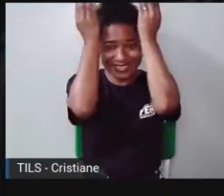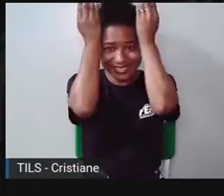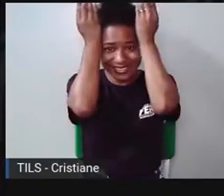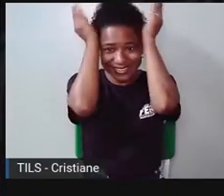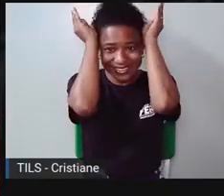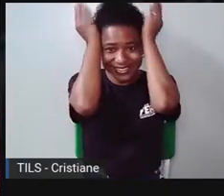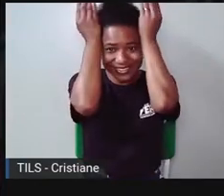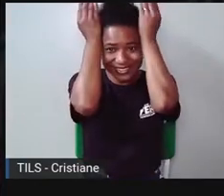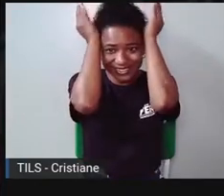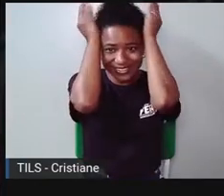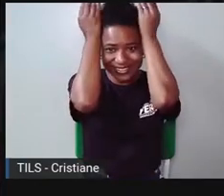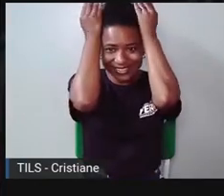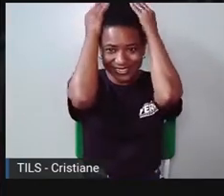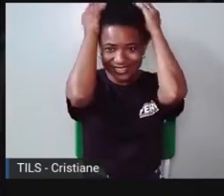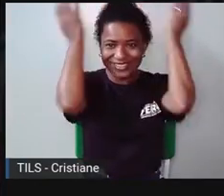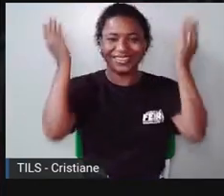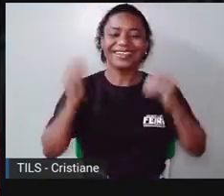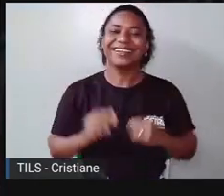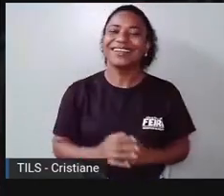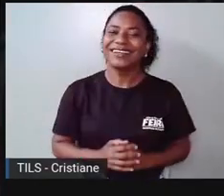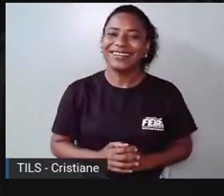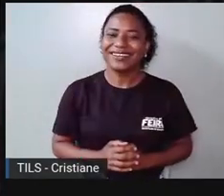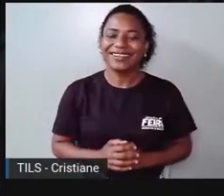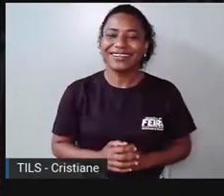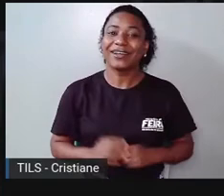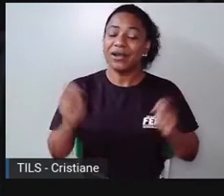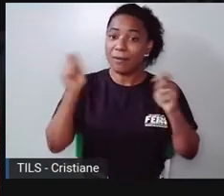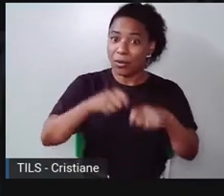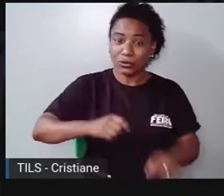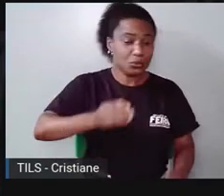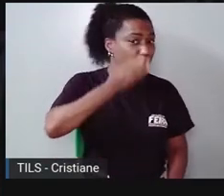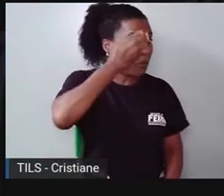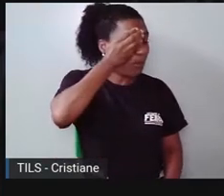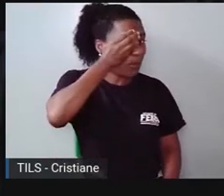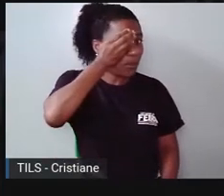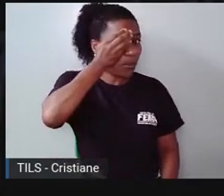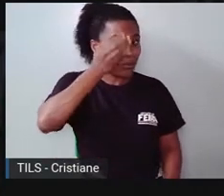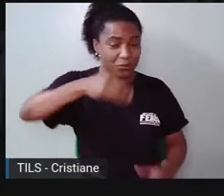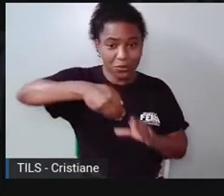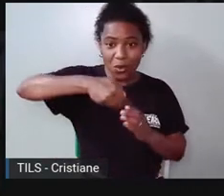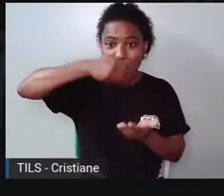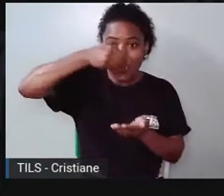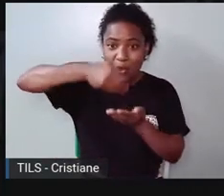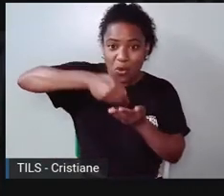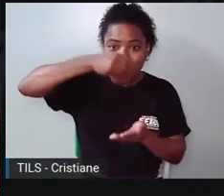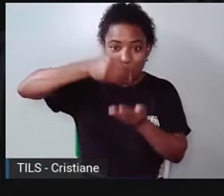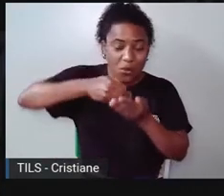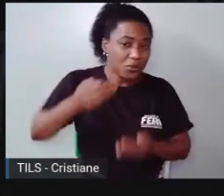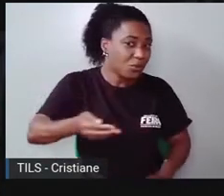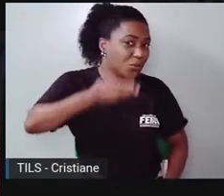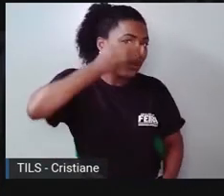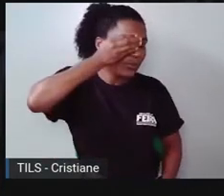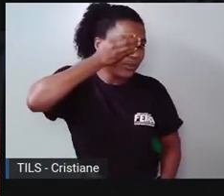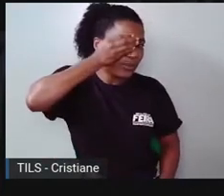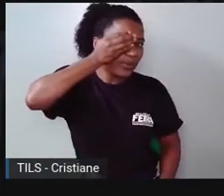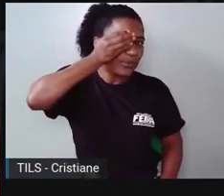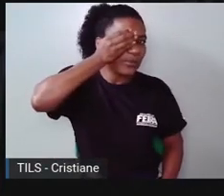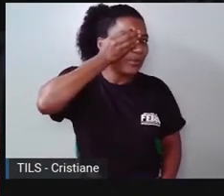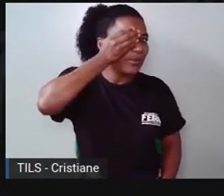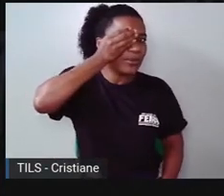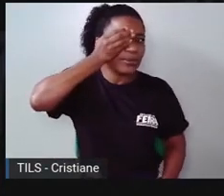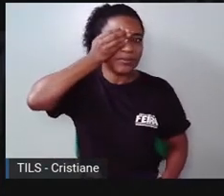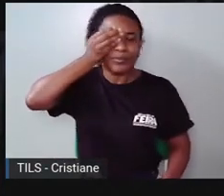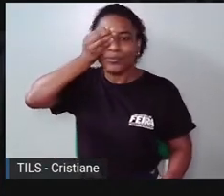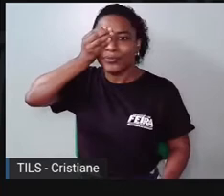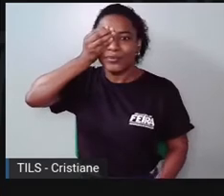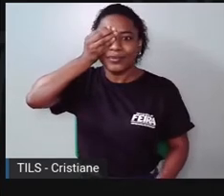pode virar um pirata. Um pirata? Você sabe fazer um pirata? Como